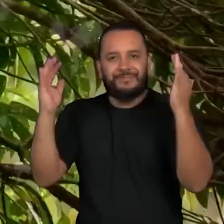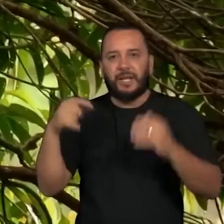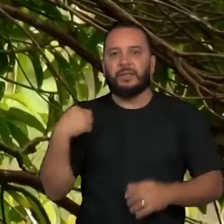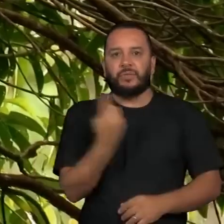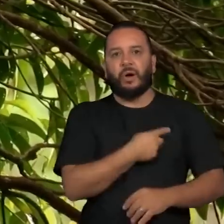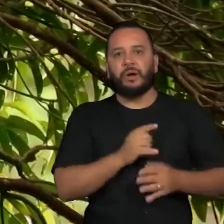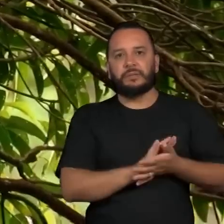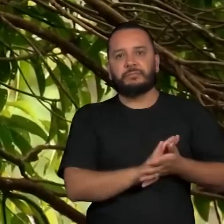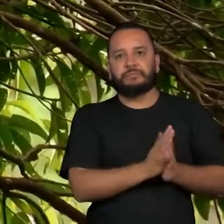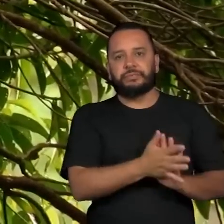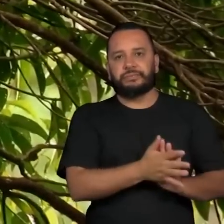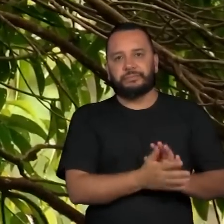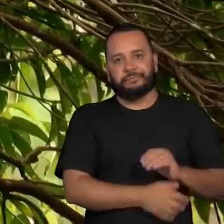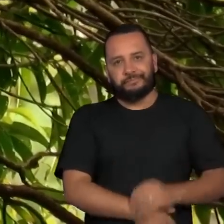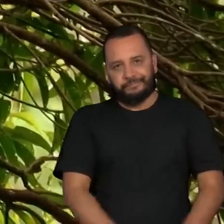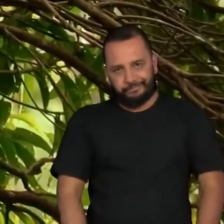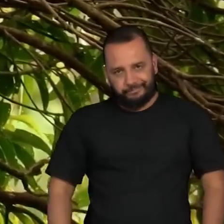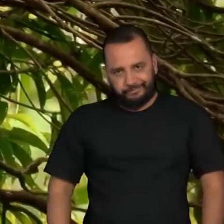eles.